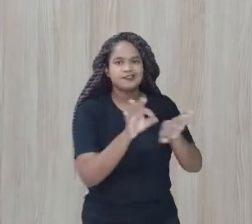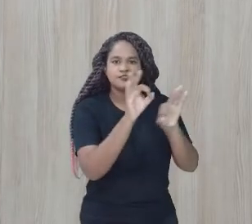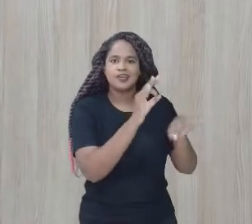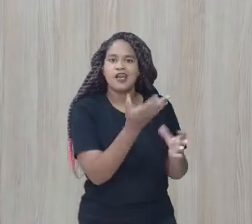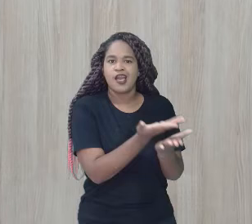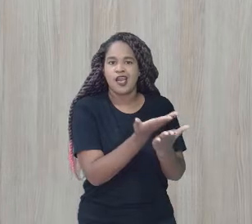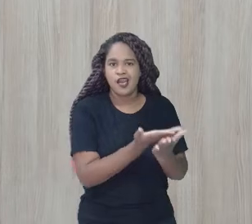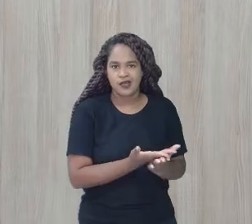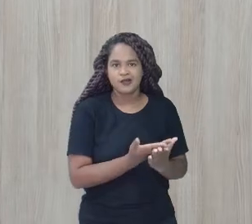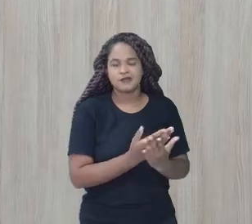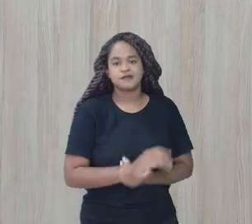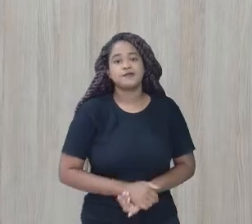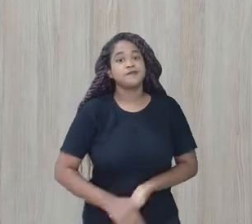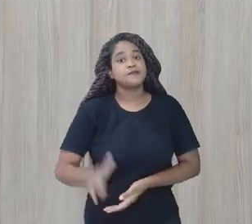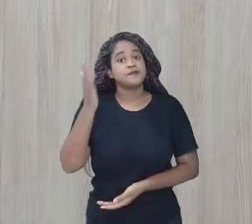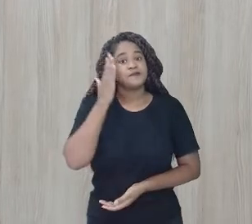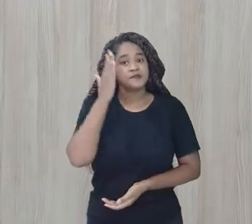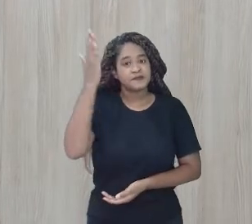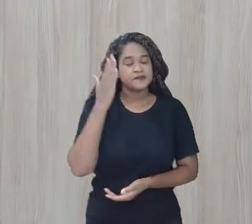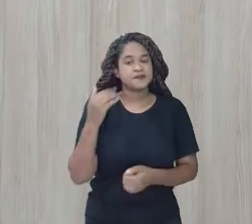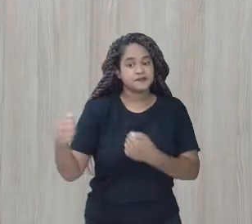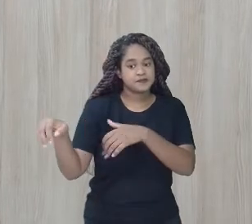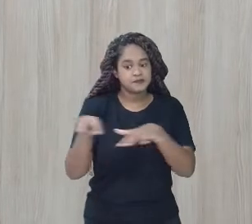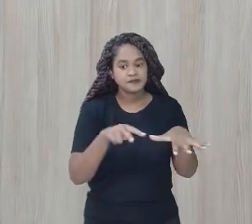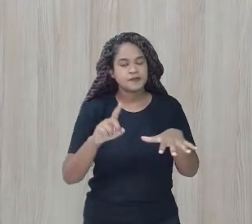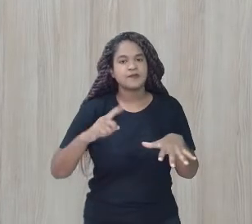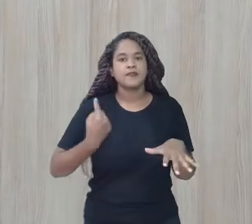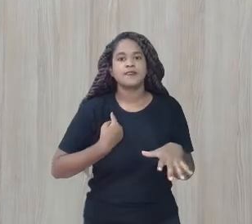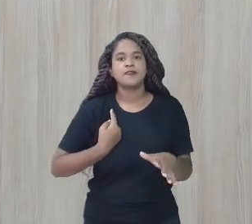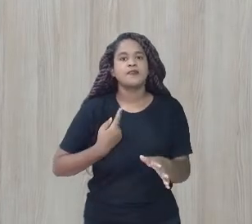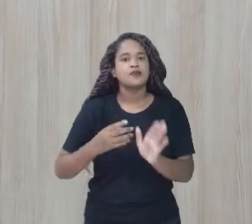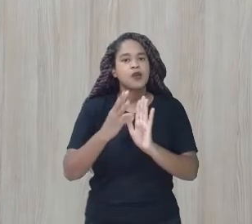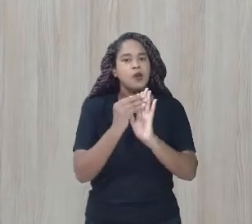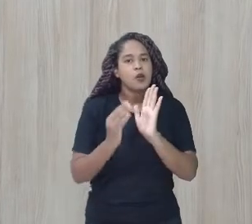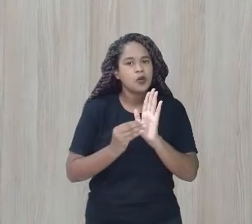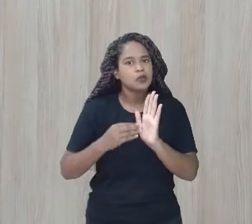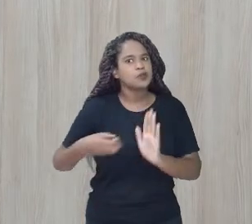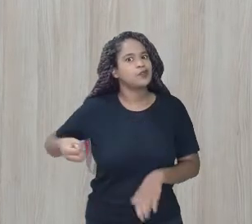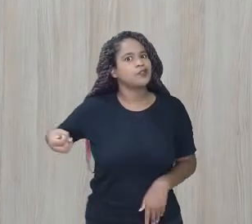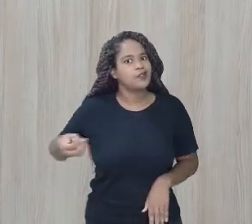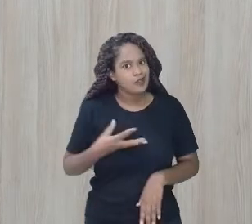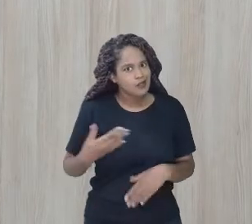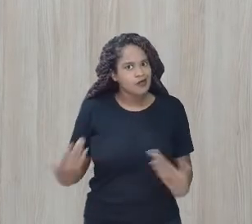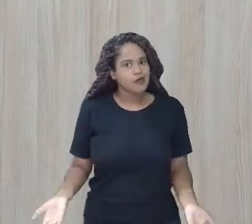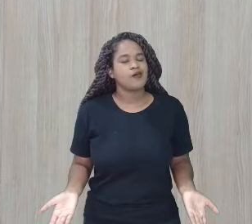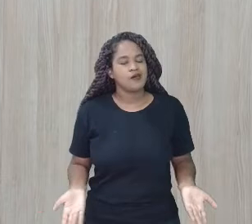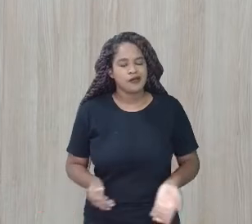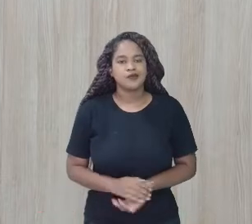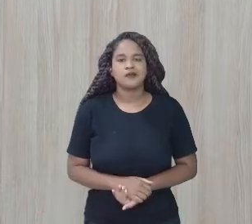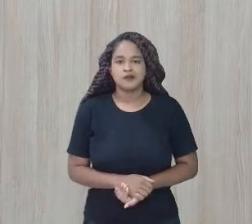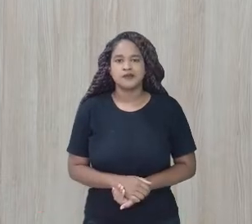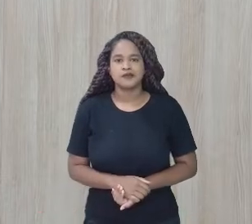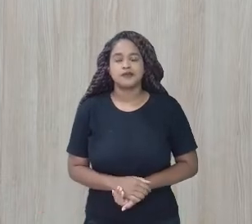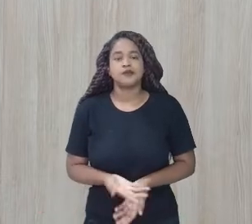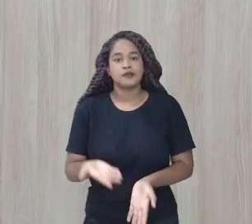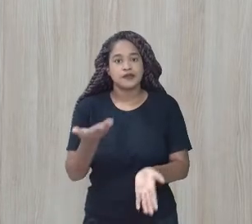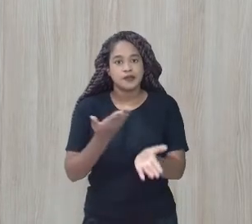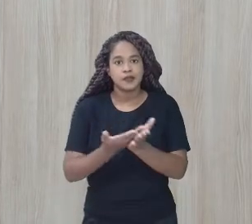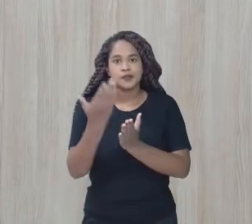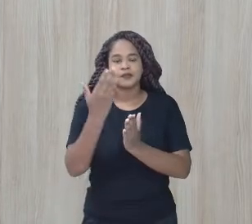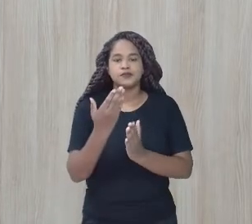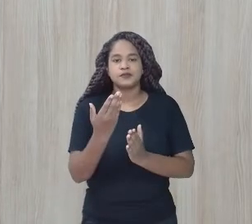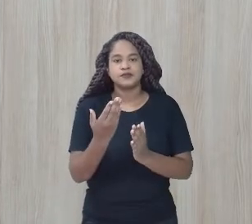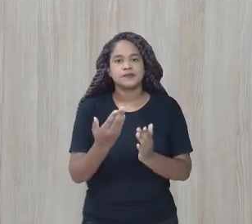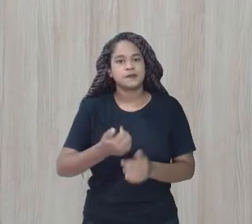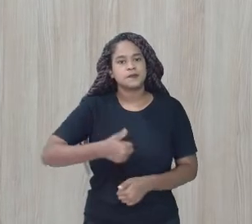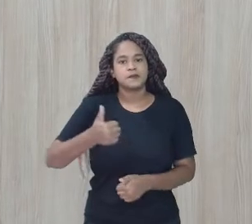repositório de aulas, gente. Principalmente essa semana, que a gente está falando de um conteúdo novo, né? Relativamente aí, começando com o